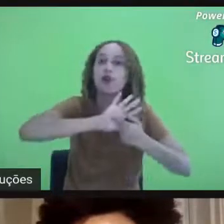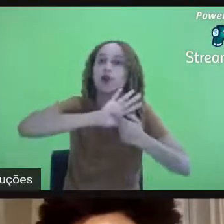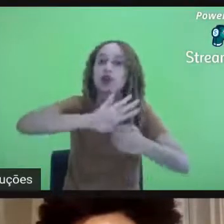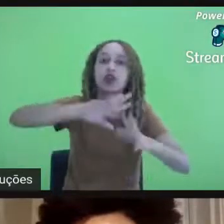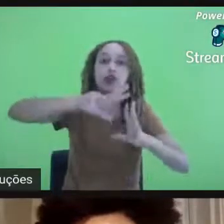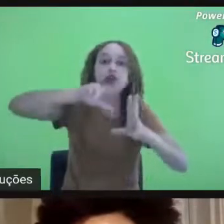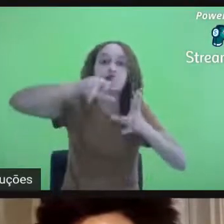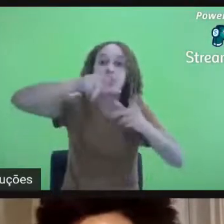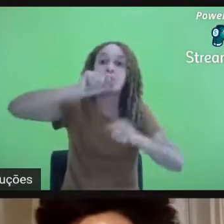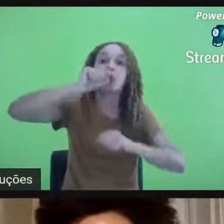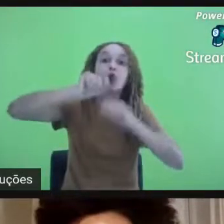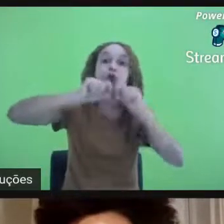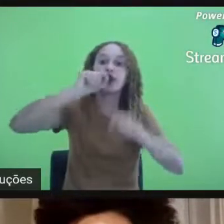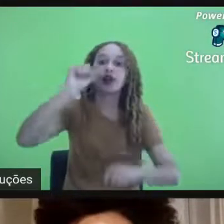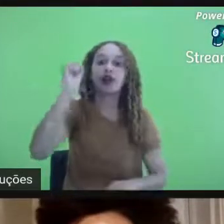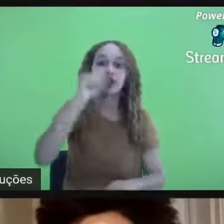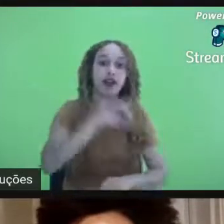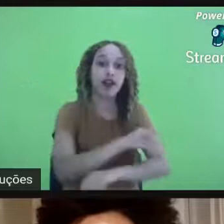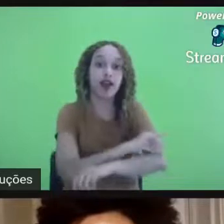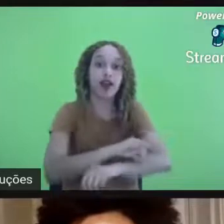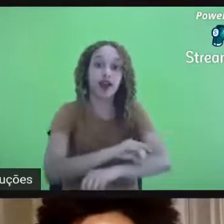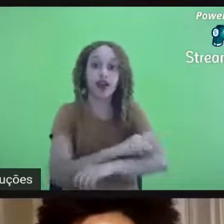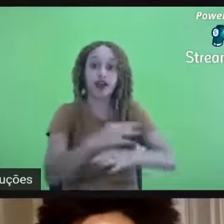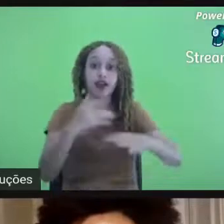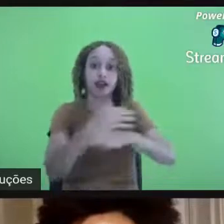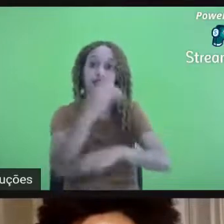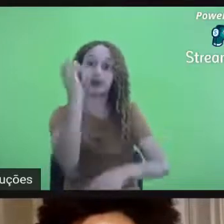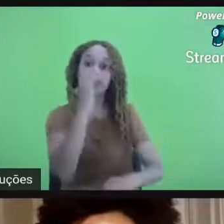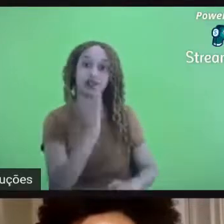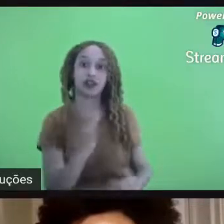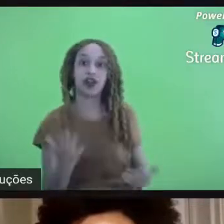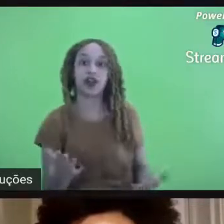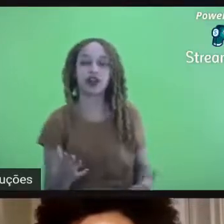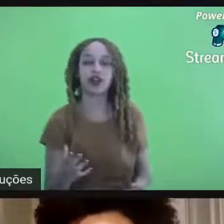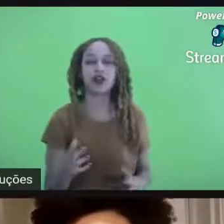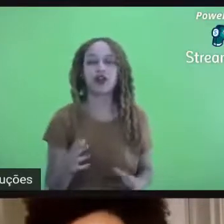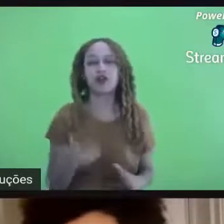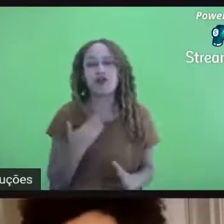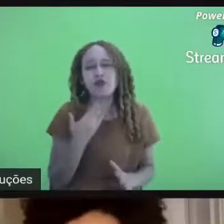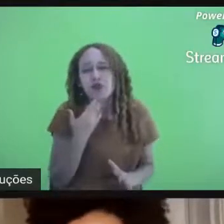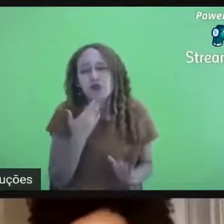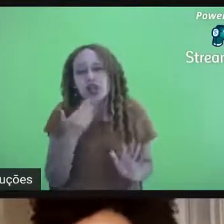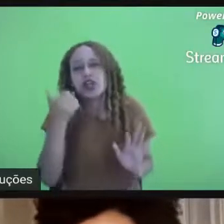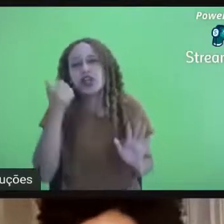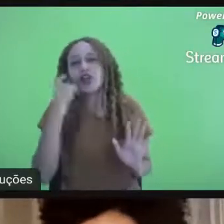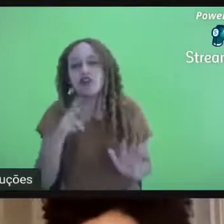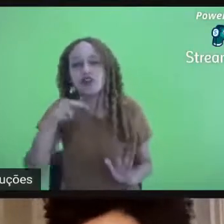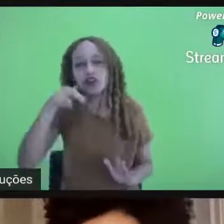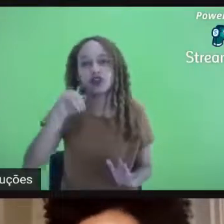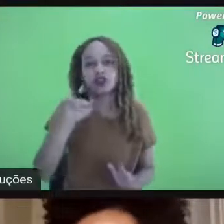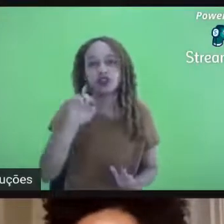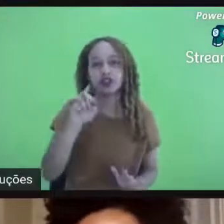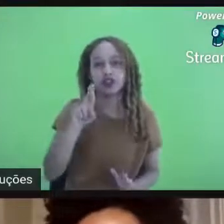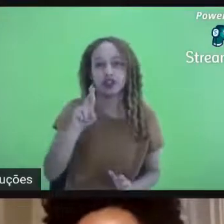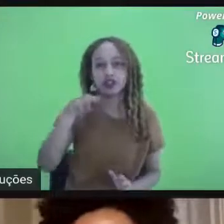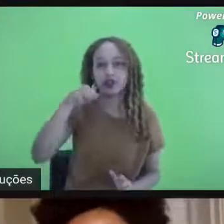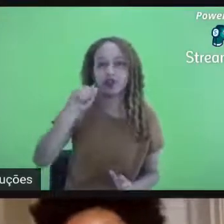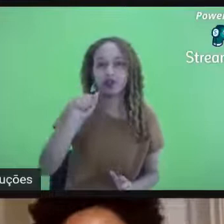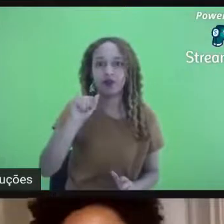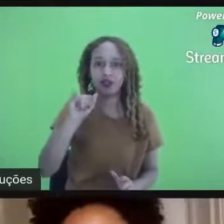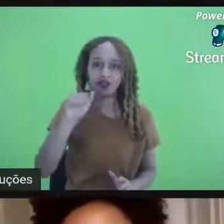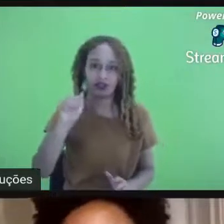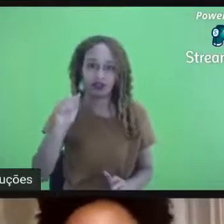a arquitetura brasileira. O que chegou mais próximo disso foi o Niemeyer. Agora, quando você tem, por exemplo, no mar, a gente